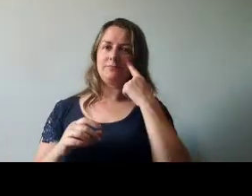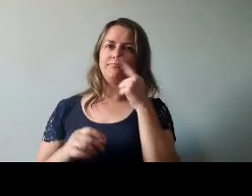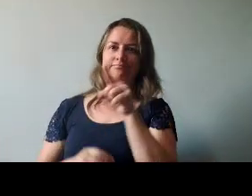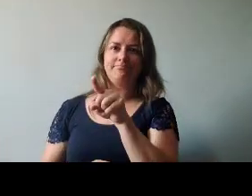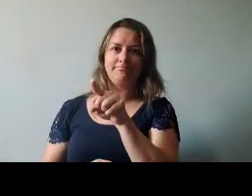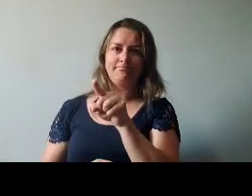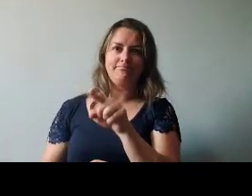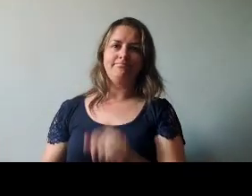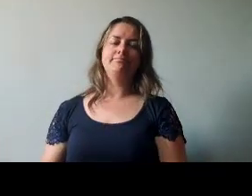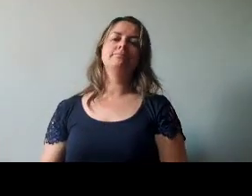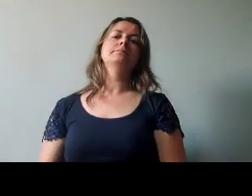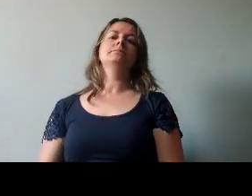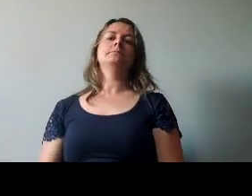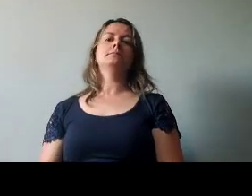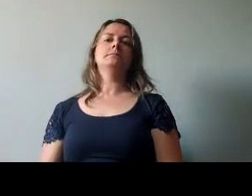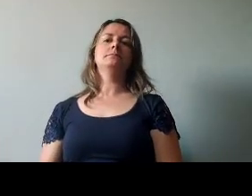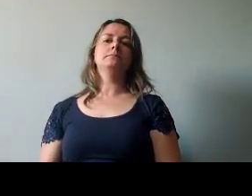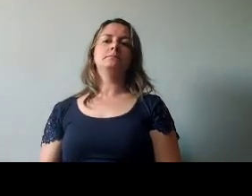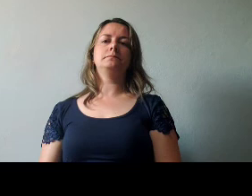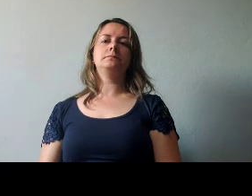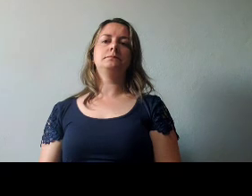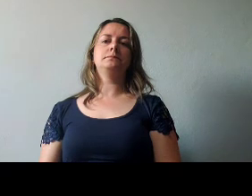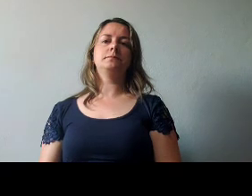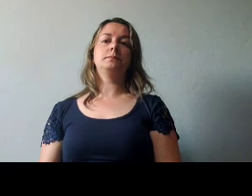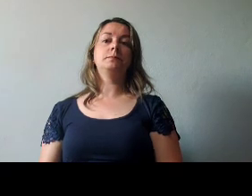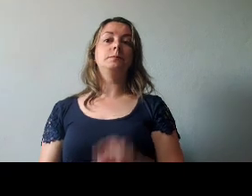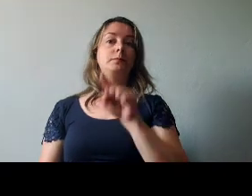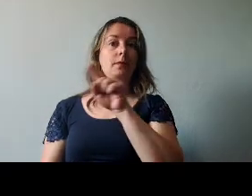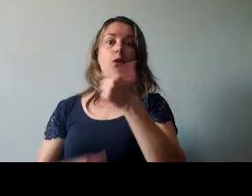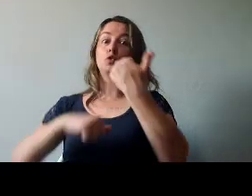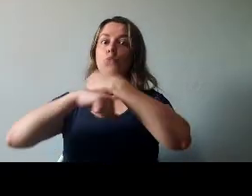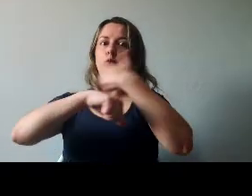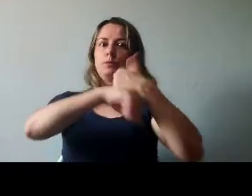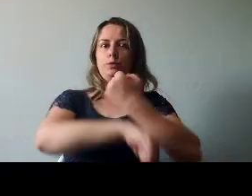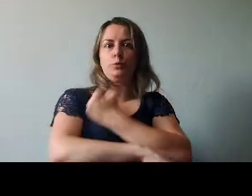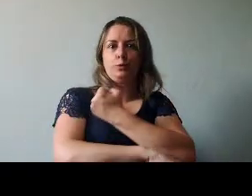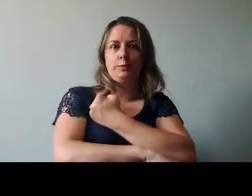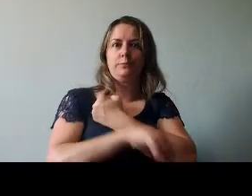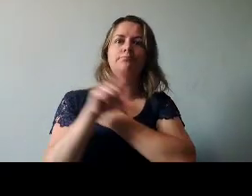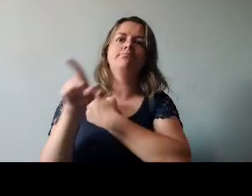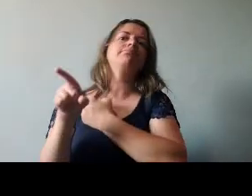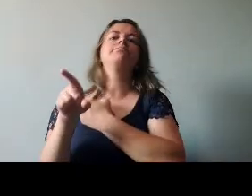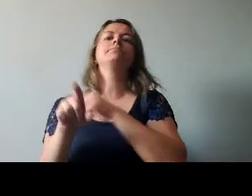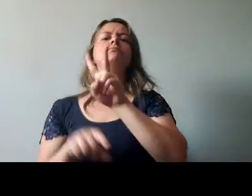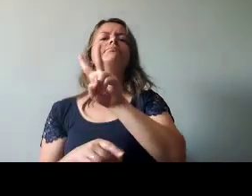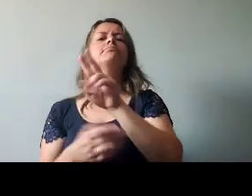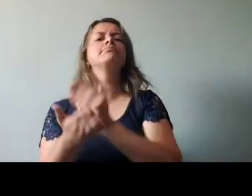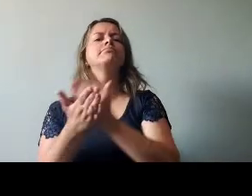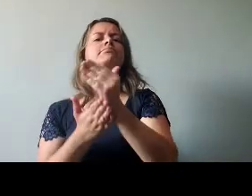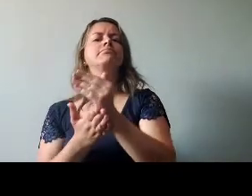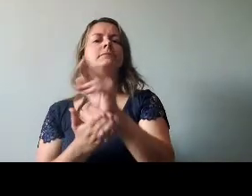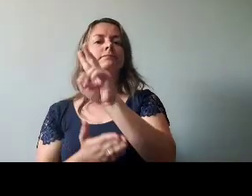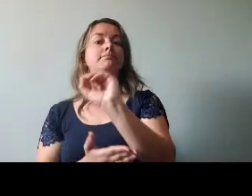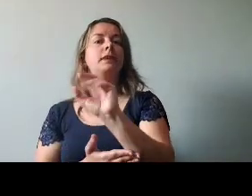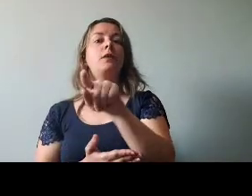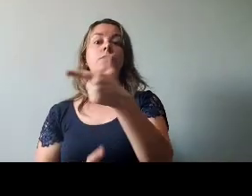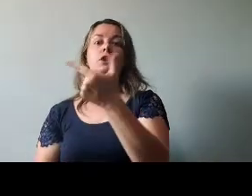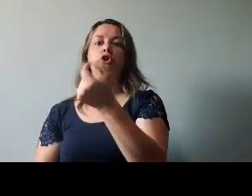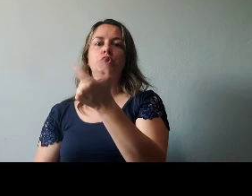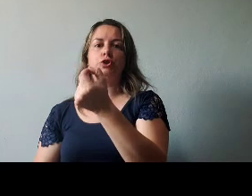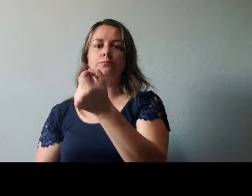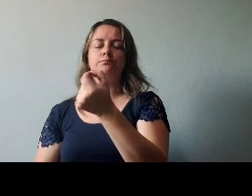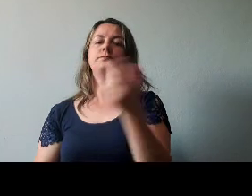mais 2ad. Então vamos lá, vamos substituir os valores. Velocidade inicial é 20,